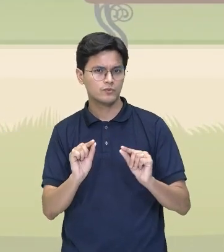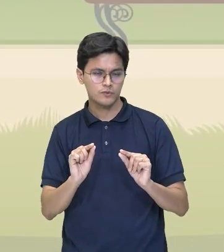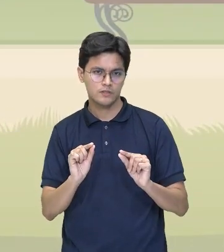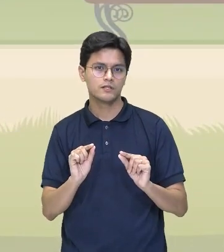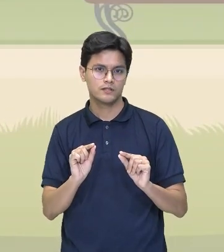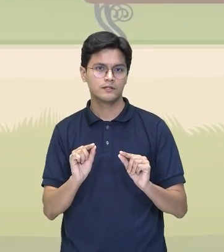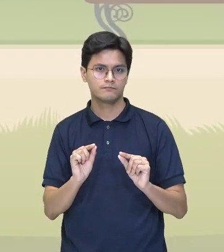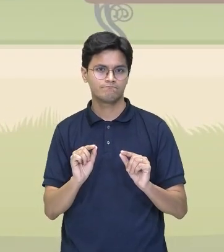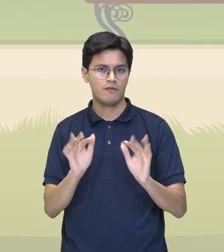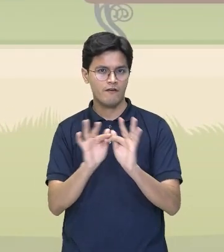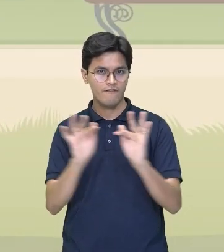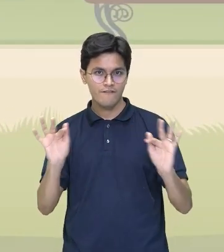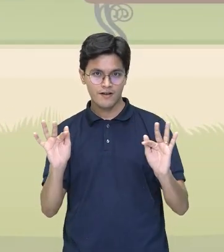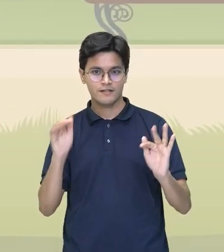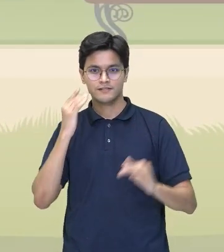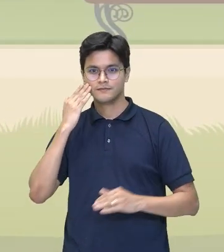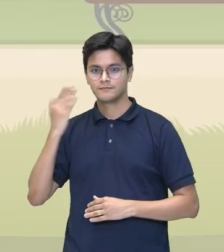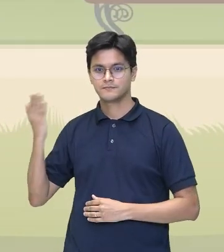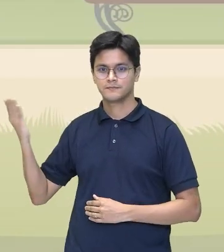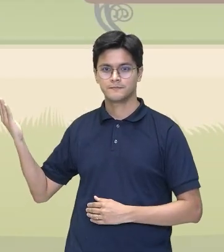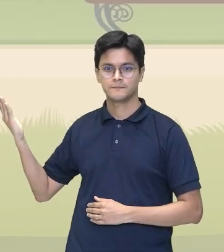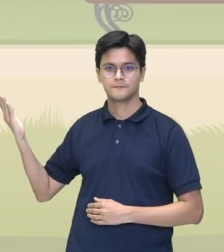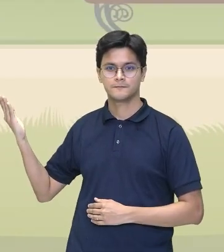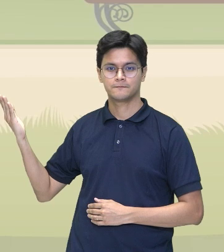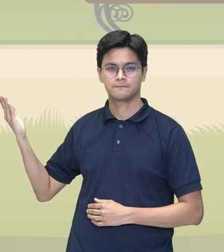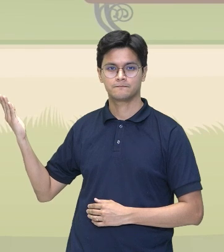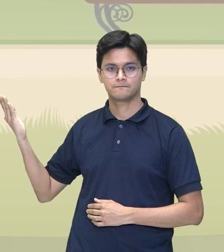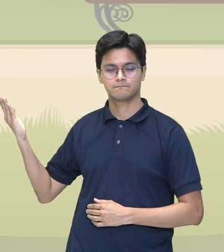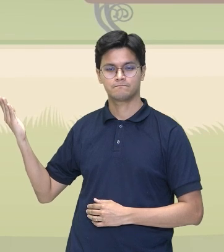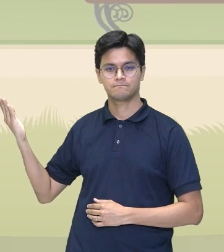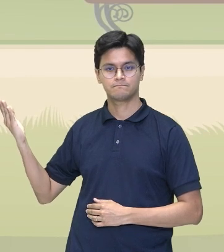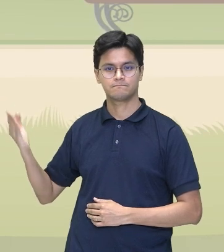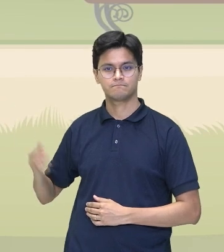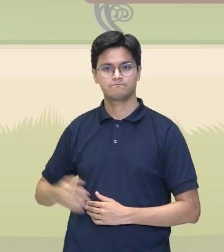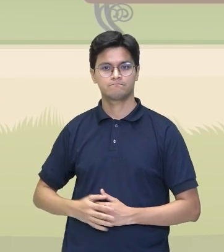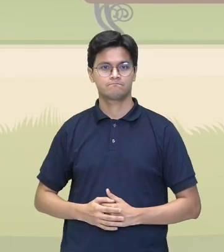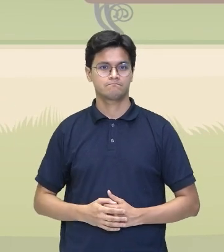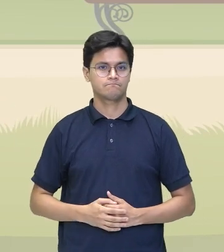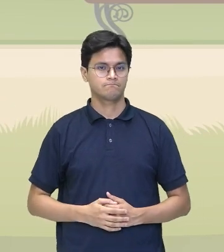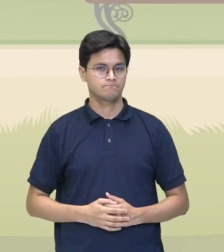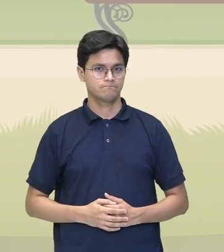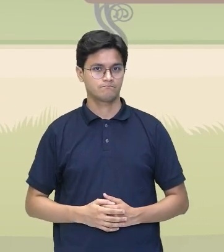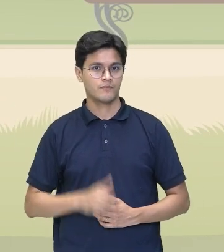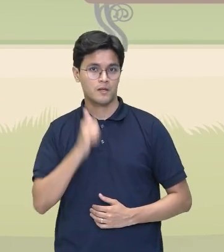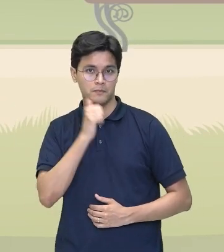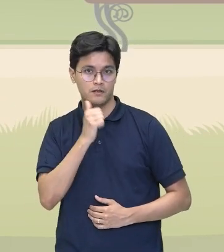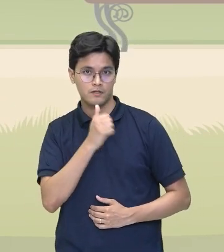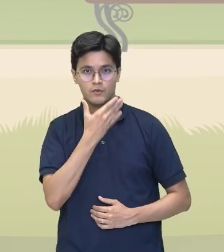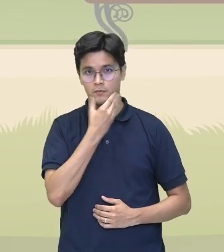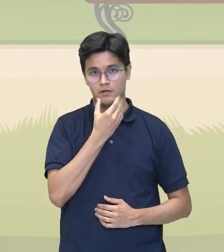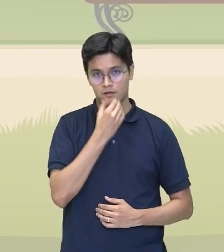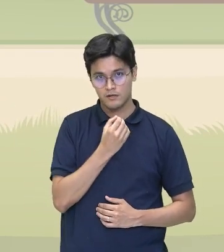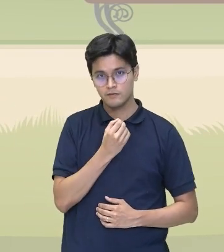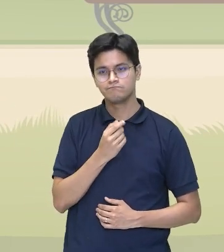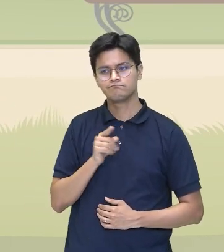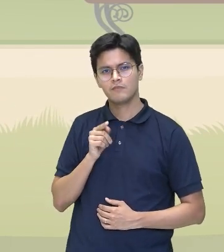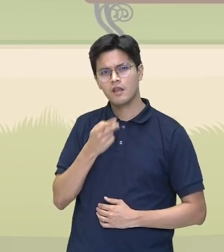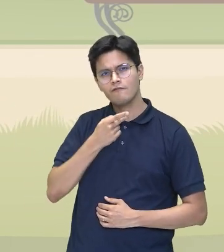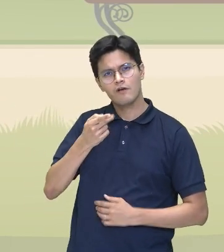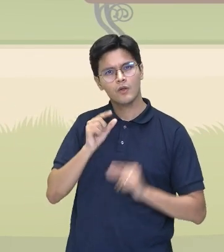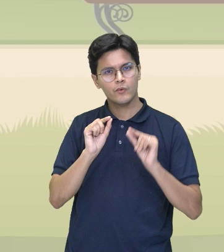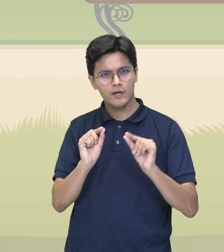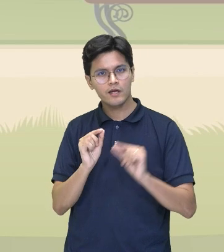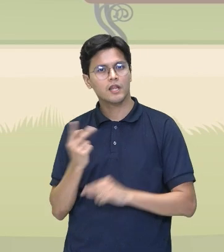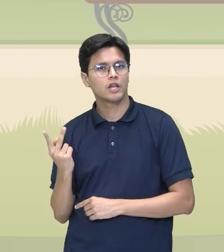were running. We were running. Nós estávamos correndo. Então,